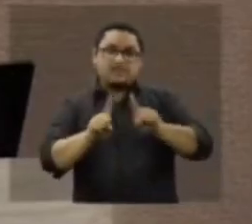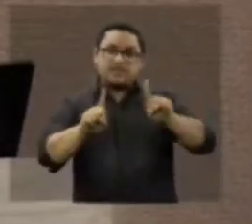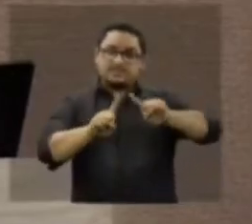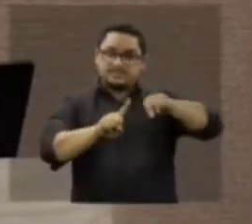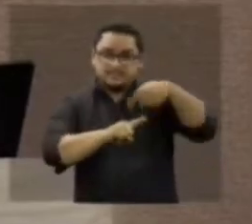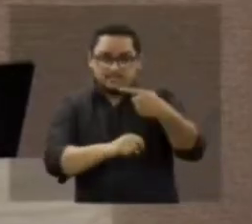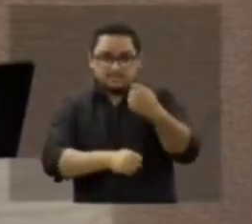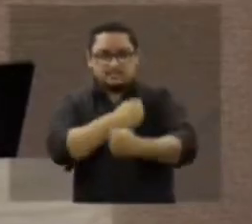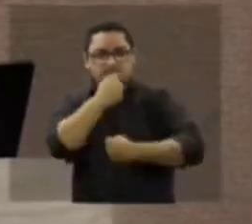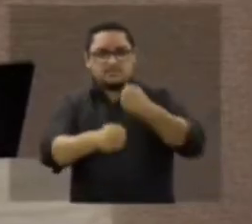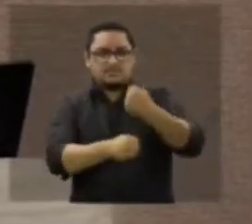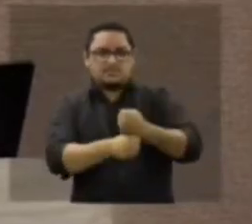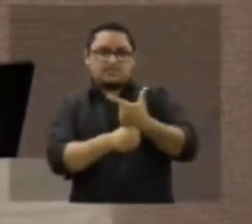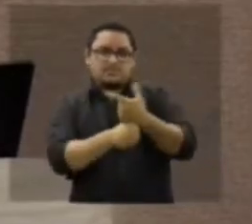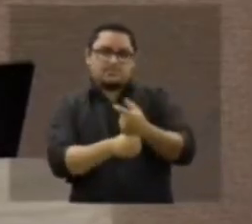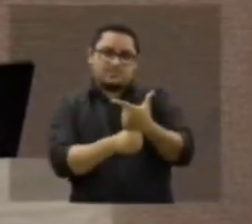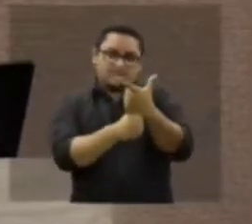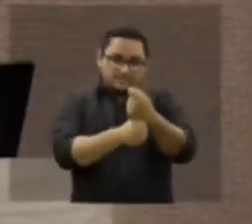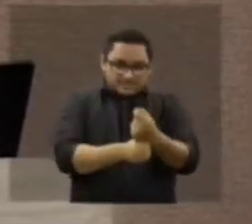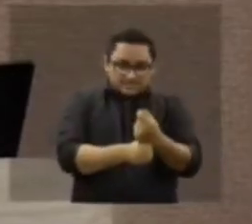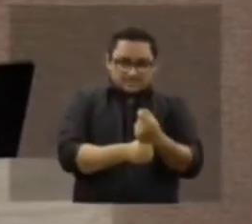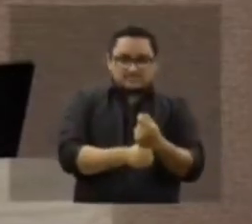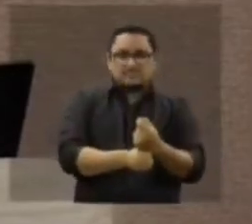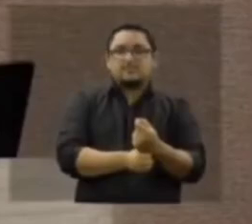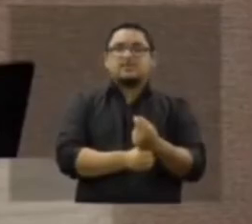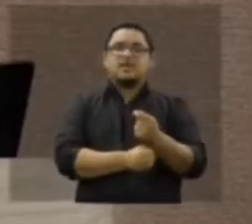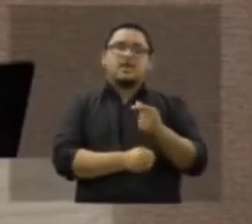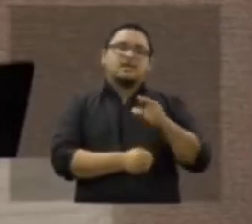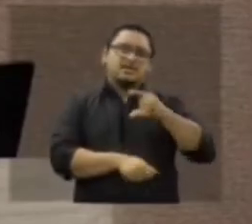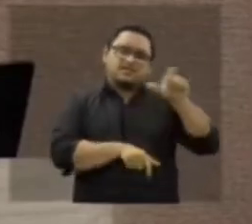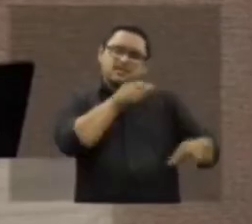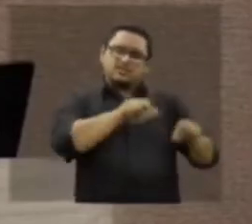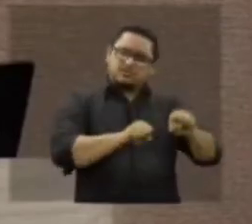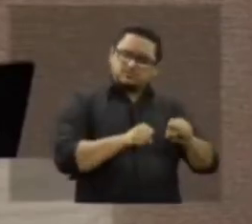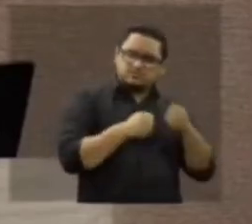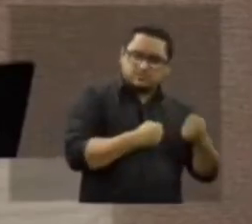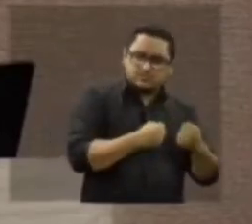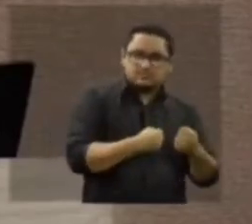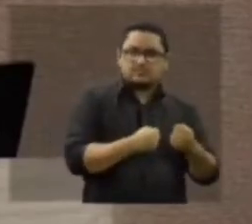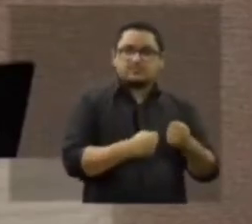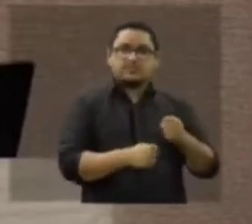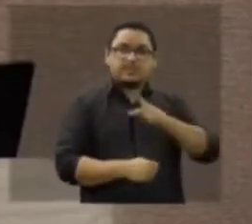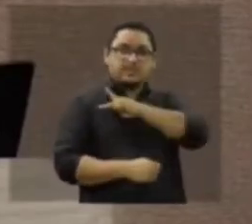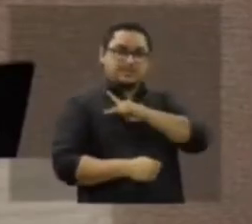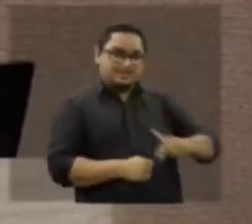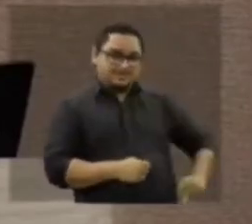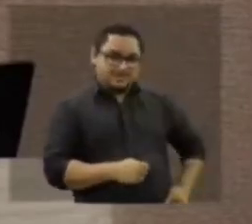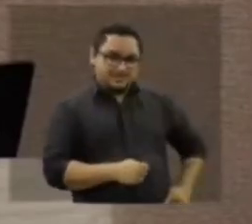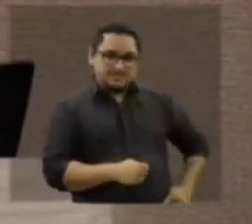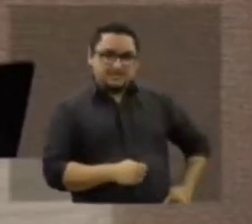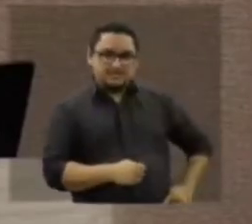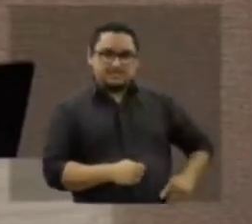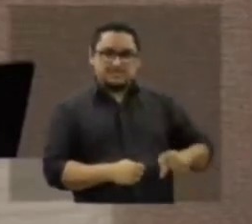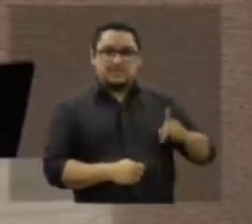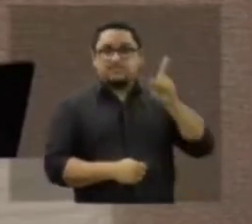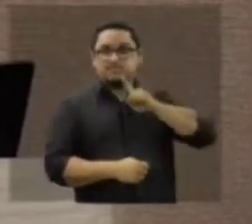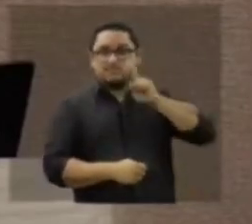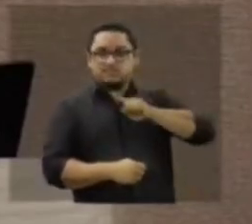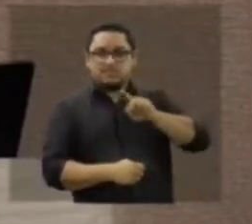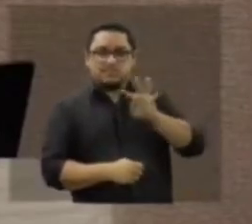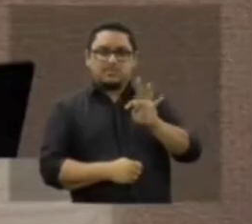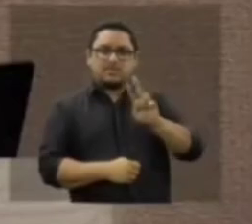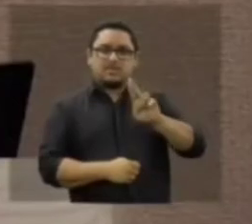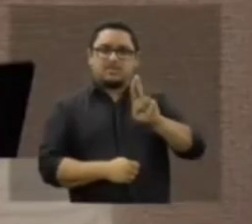Jared kishna e avir berkovitz durante a gestão do presidente Donald trump foram